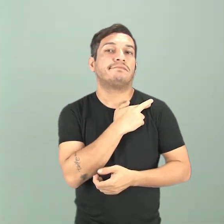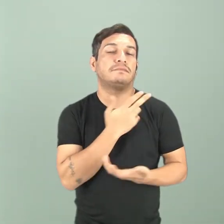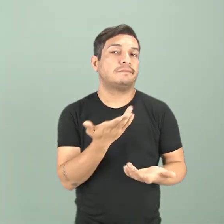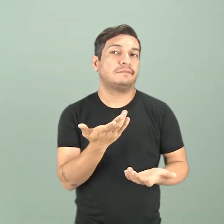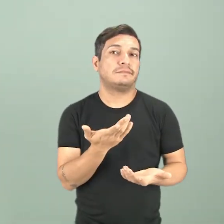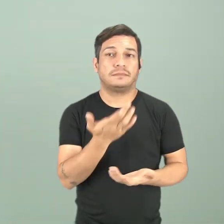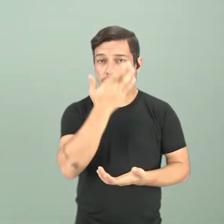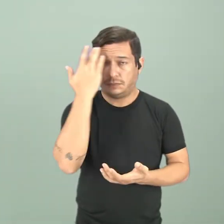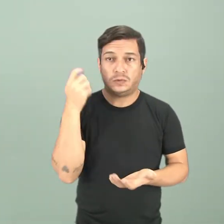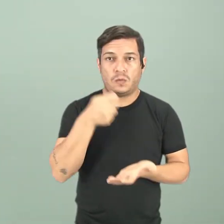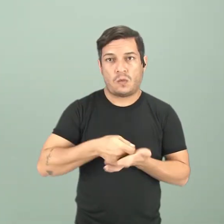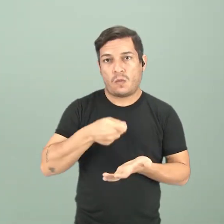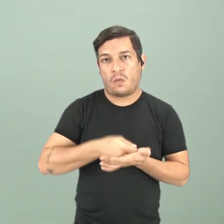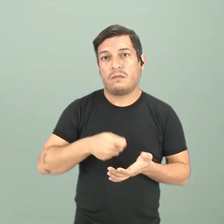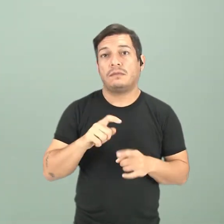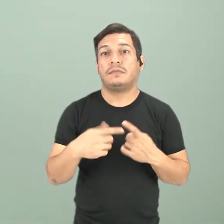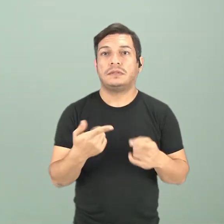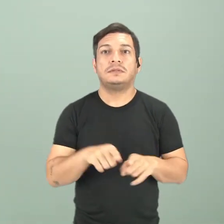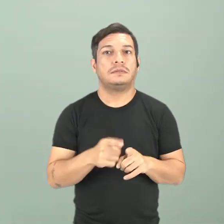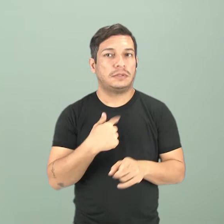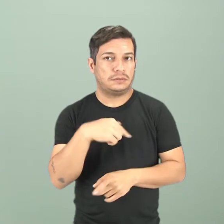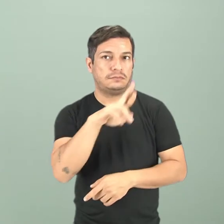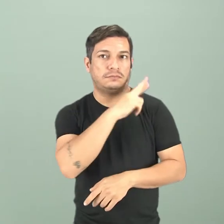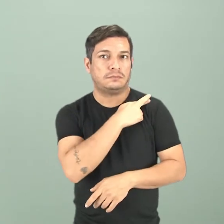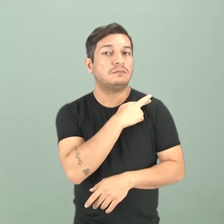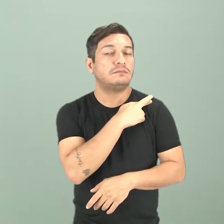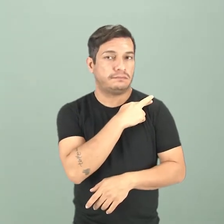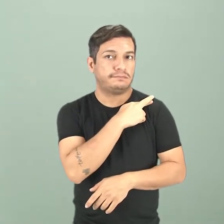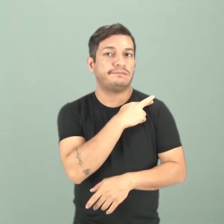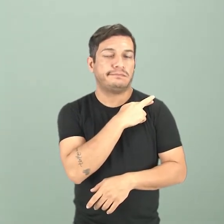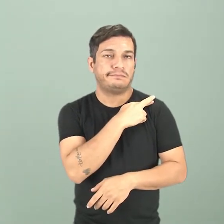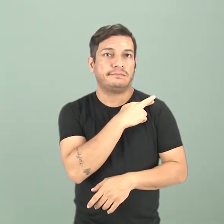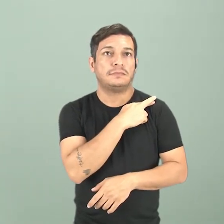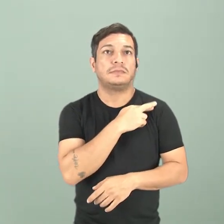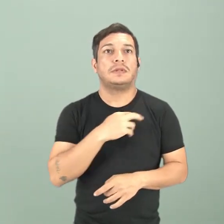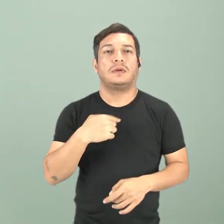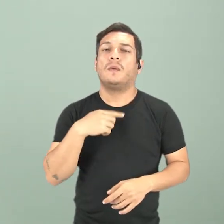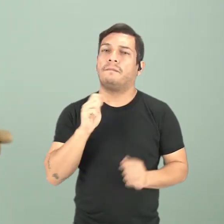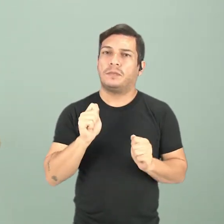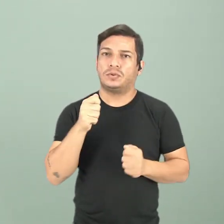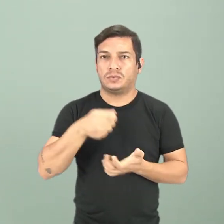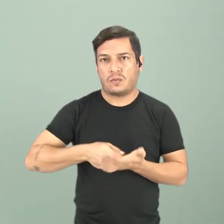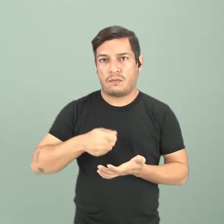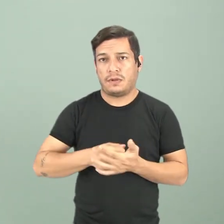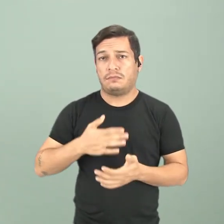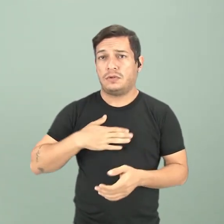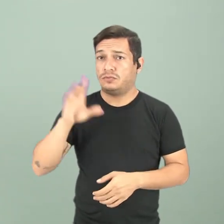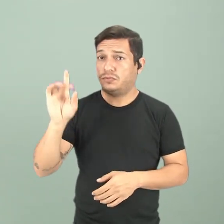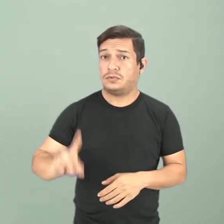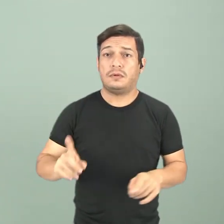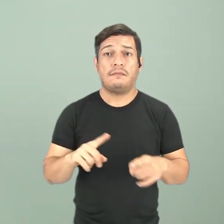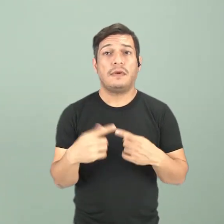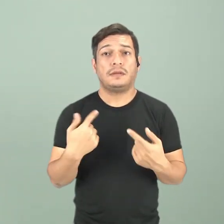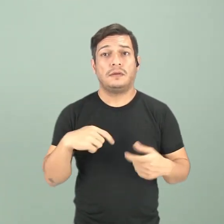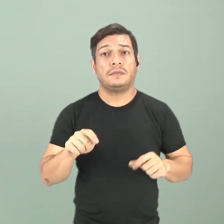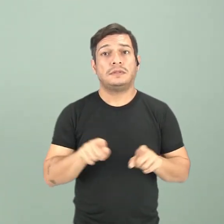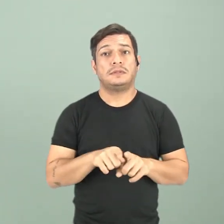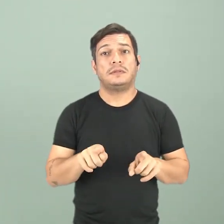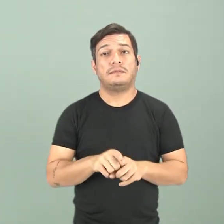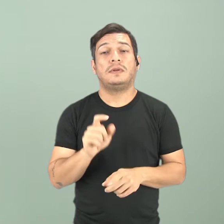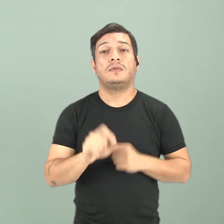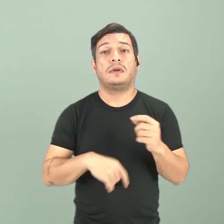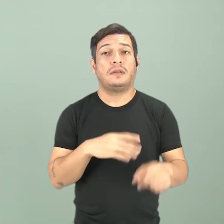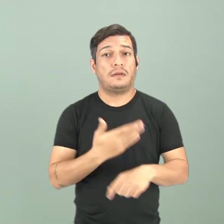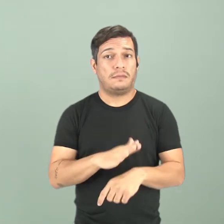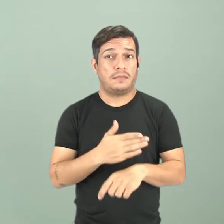qual é o papel de um cidadão? Cobrar, mas também cumprir deveres. Então, eu posso cobrar os meus direitos,